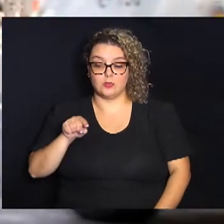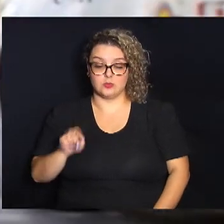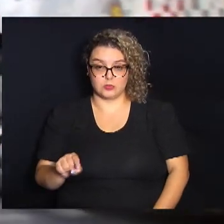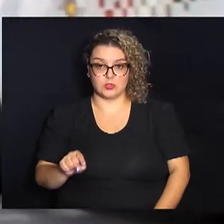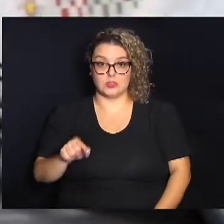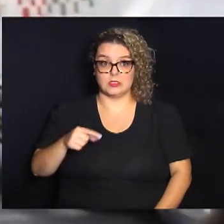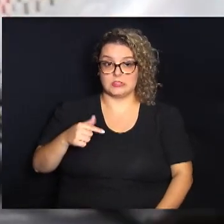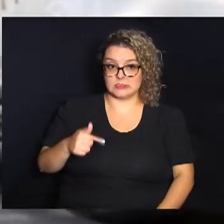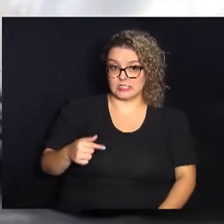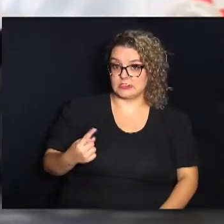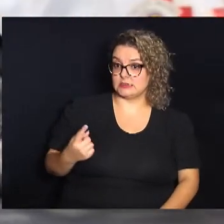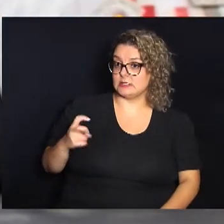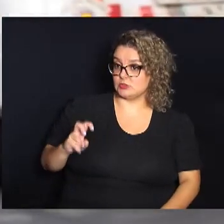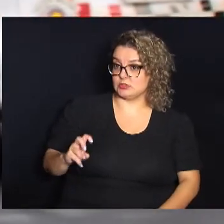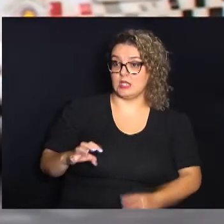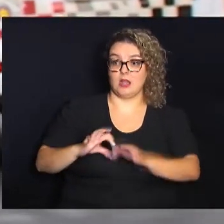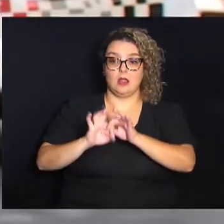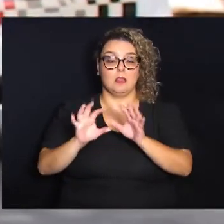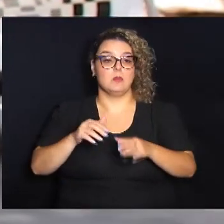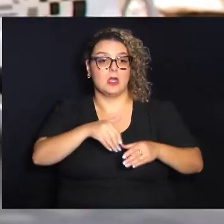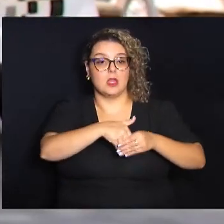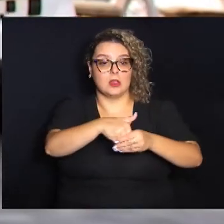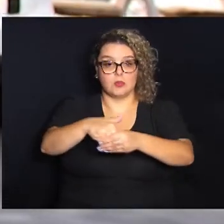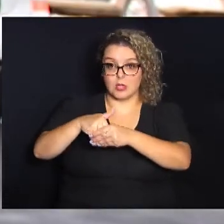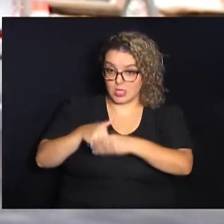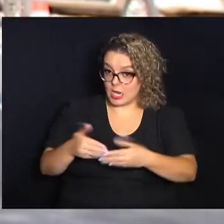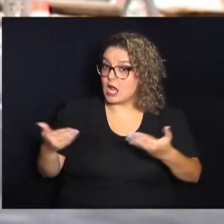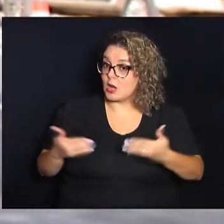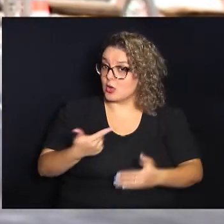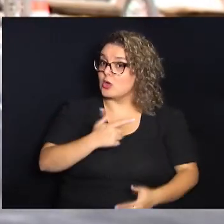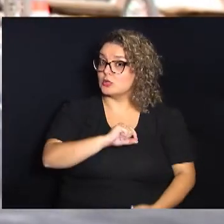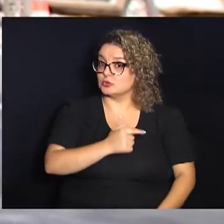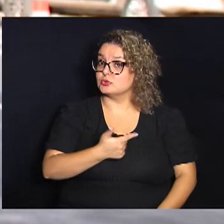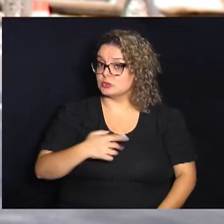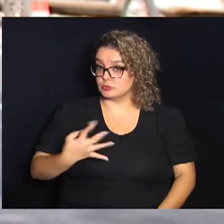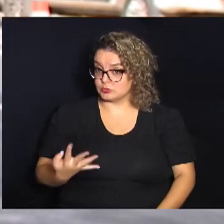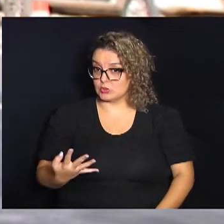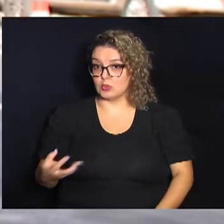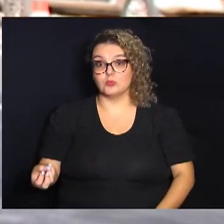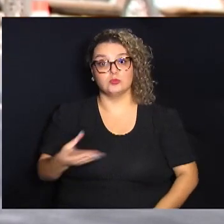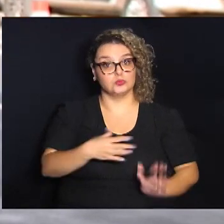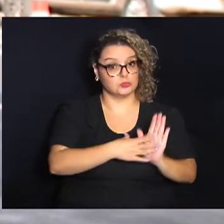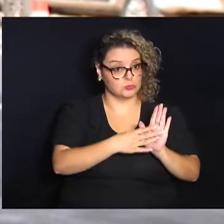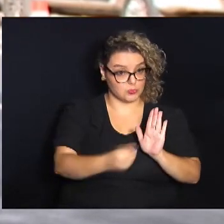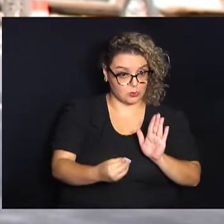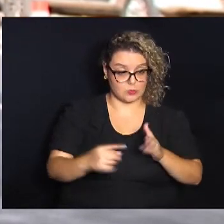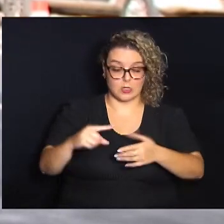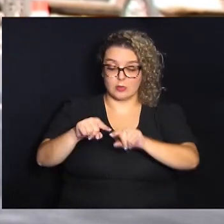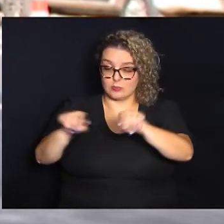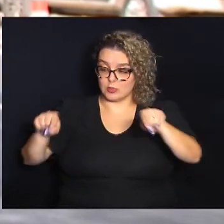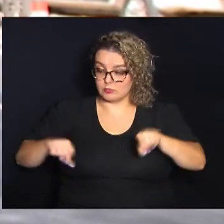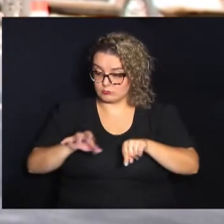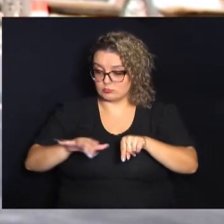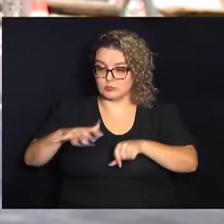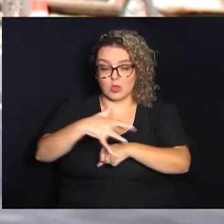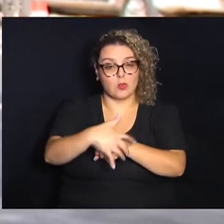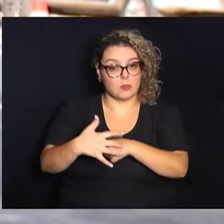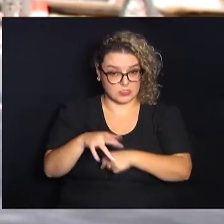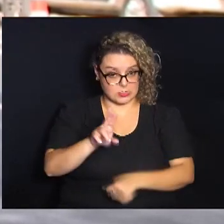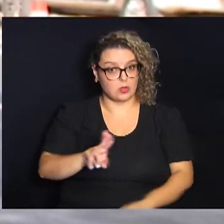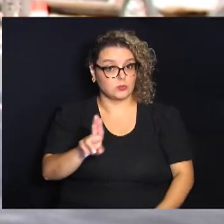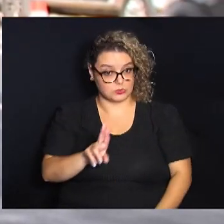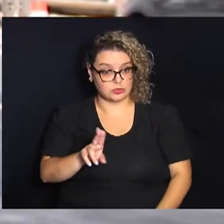878.715 pessoas aptas a votar. Agora, na votação deste ano, um novo modelo de urna eletrônica vai ser usado.